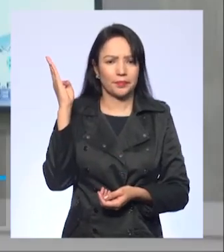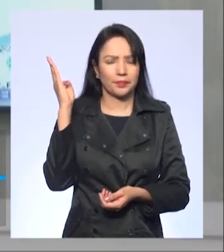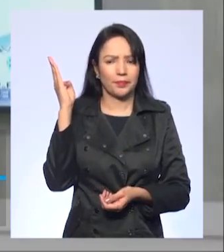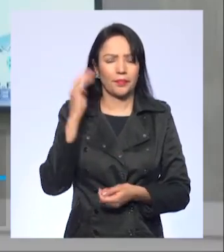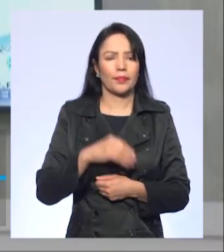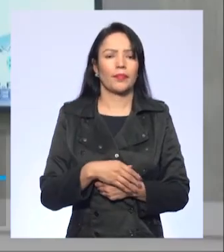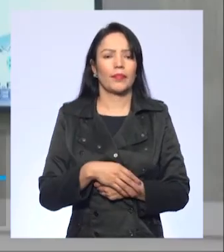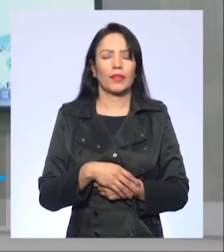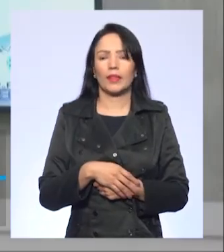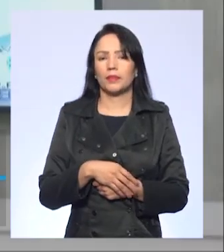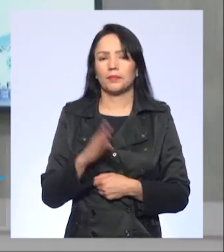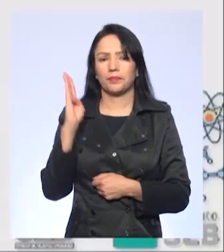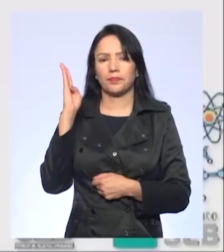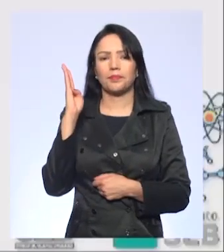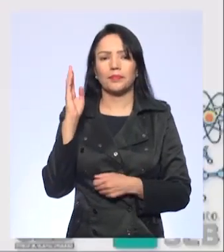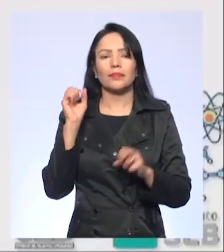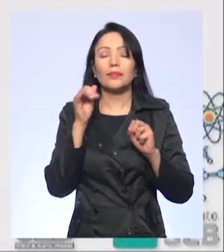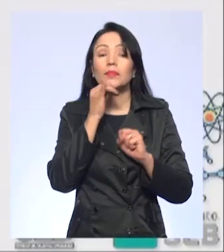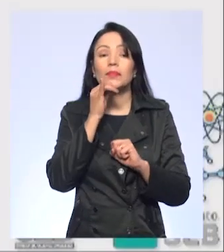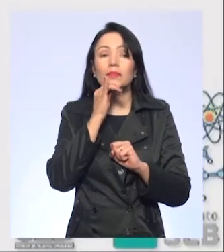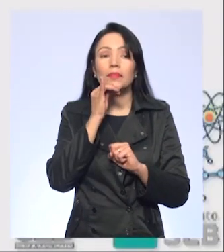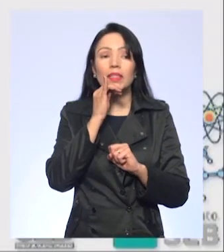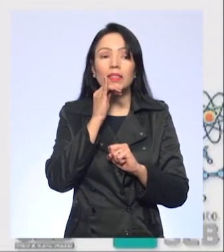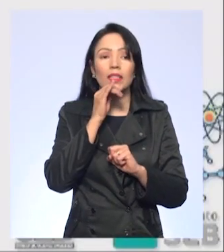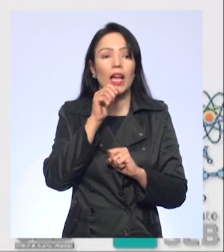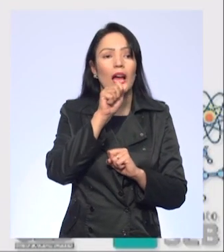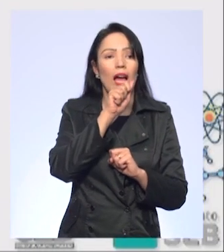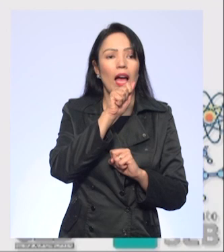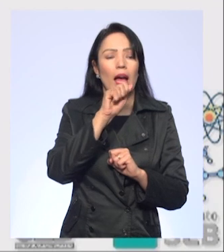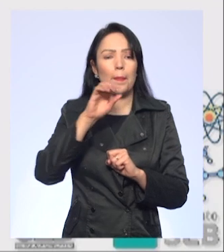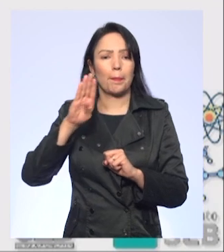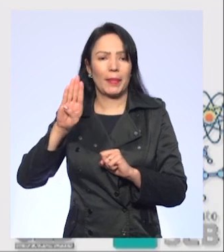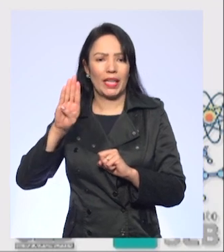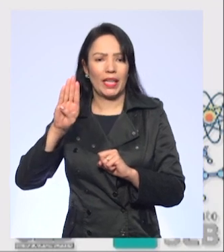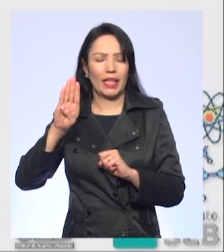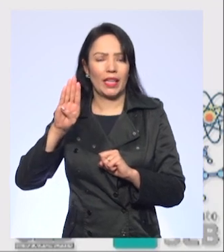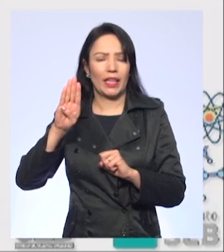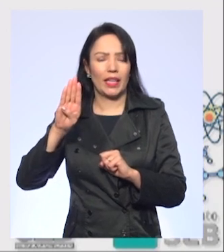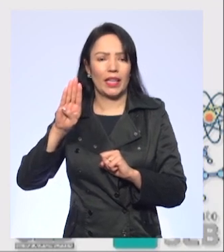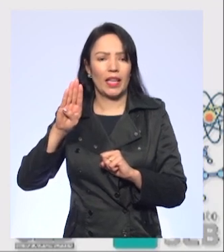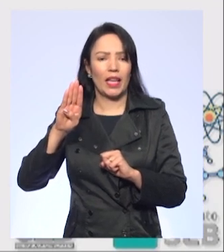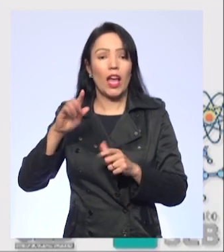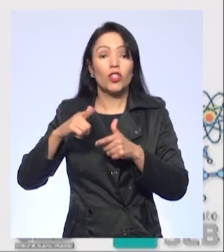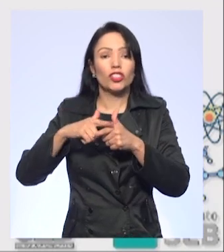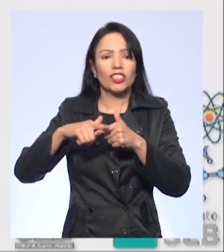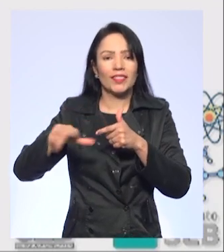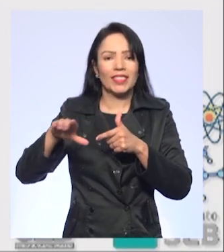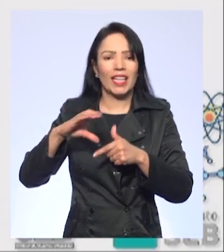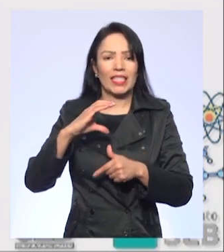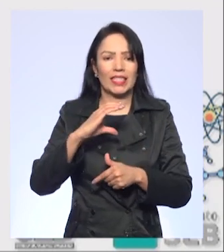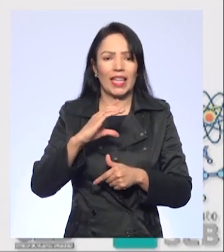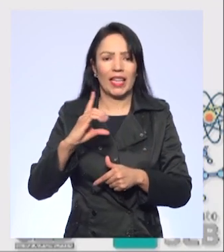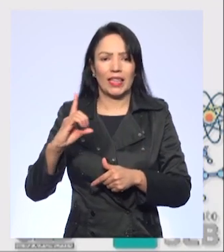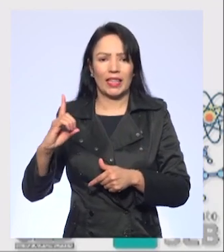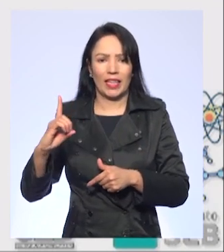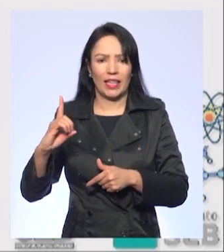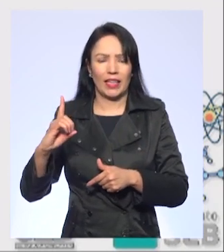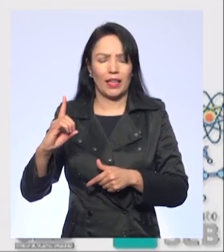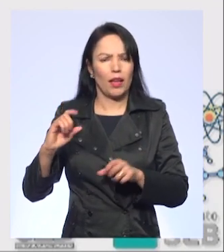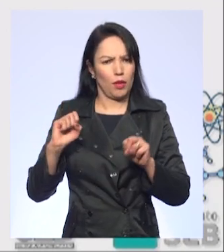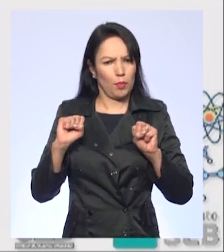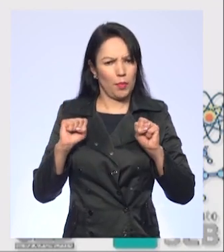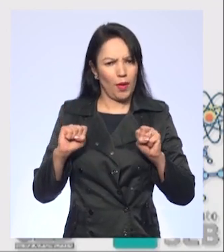novamente. Eu poderia pegar, por exemplo, o segmento AB e dividir pelo segmento CD. Pode,